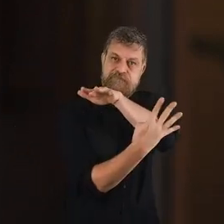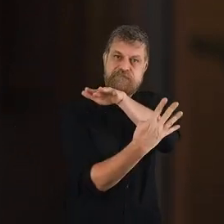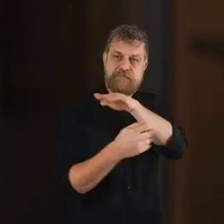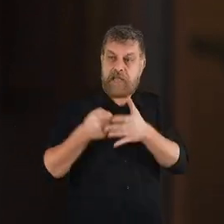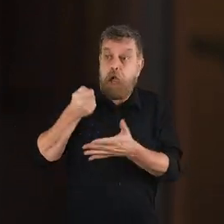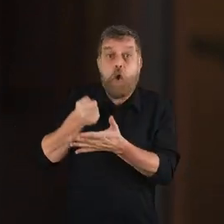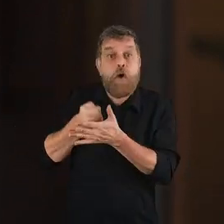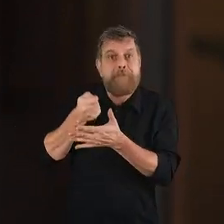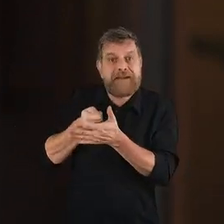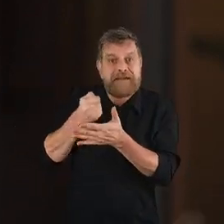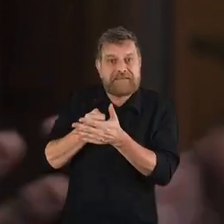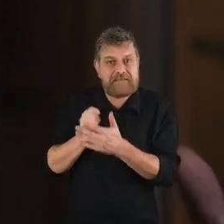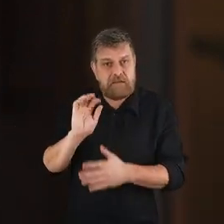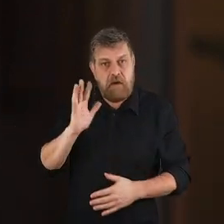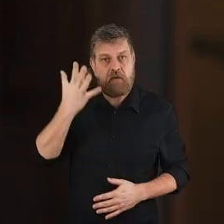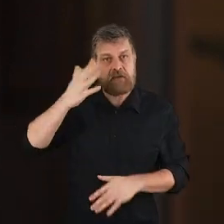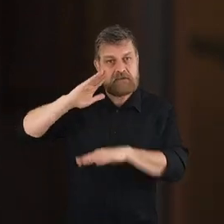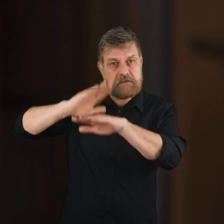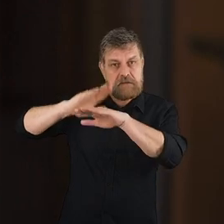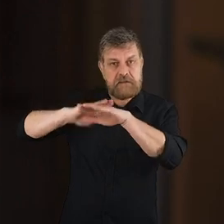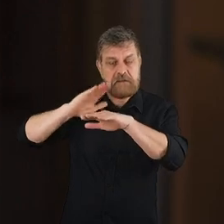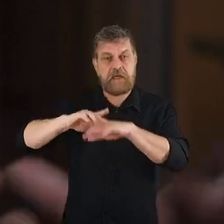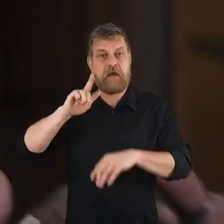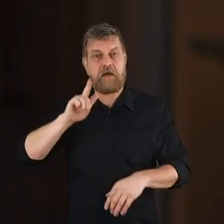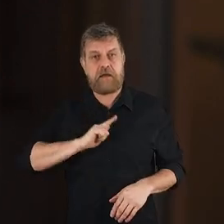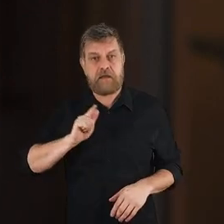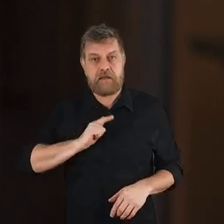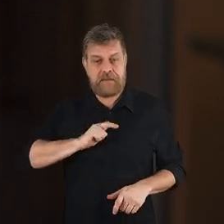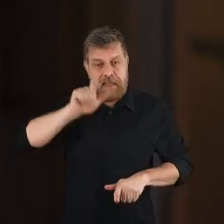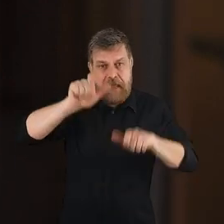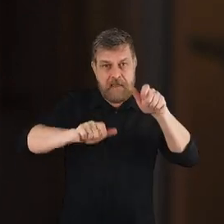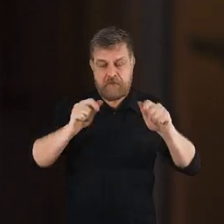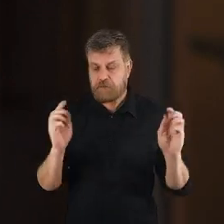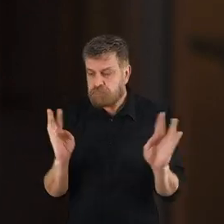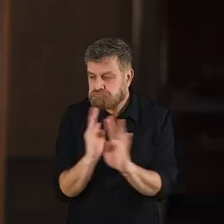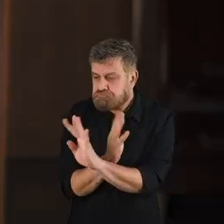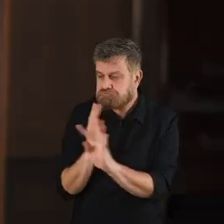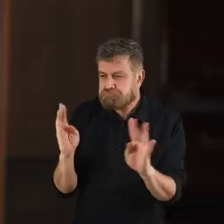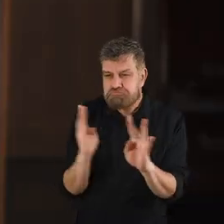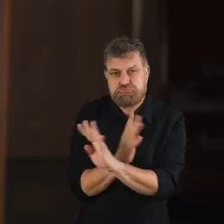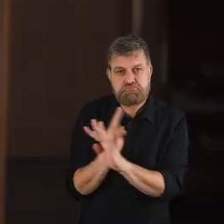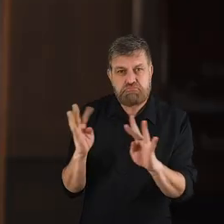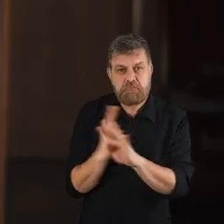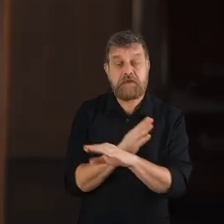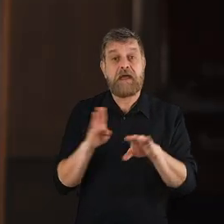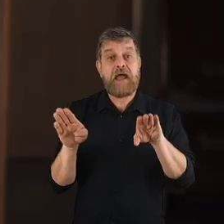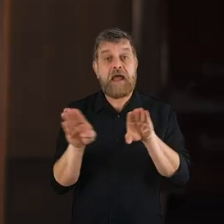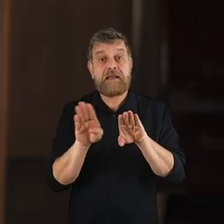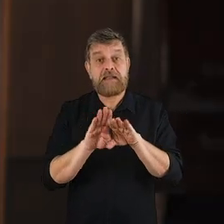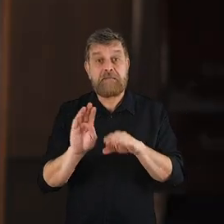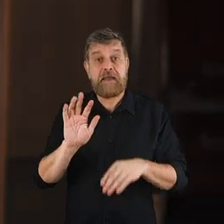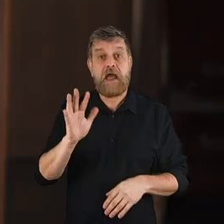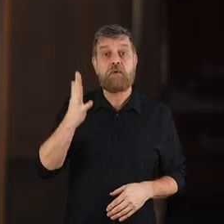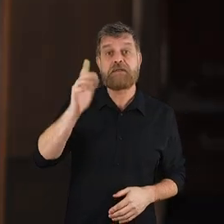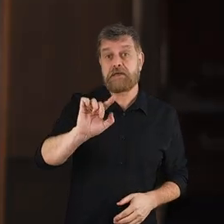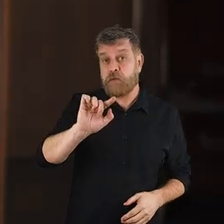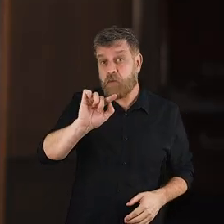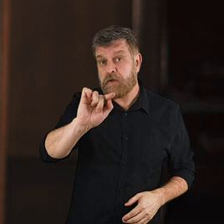migração forçada, que produzem os refugiados, que produzem os deslocados internos. E também produzem